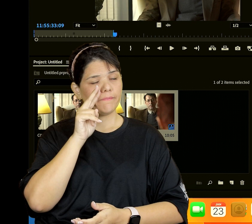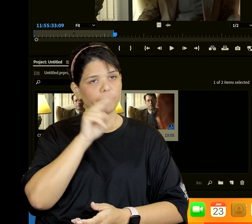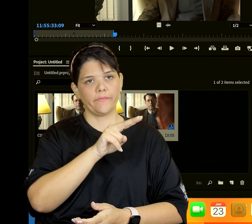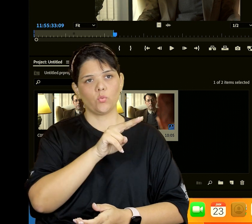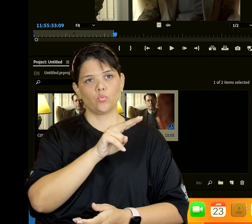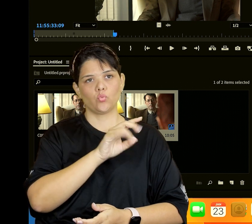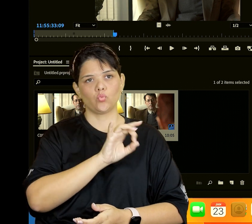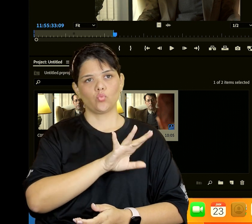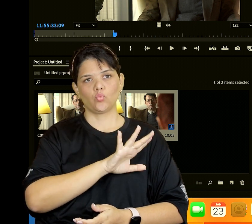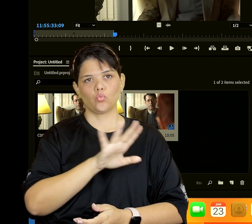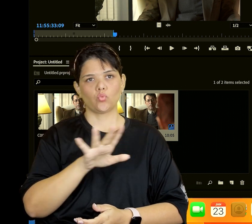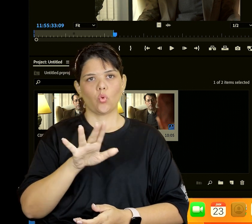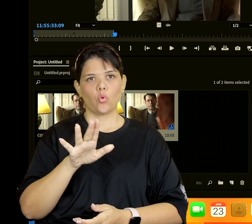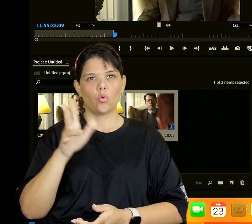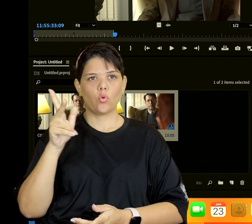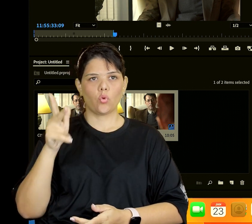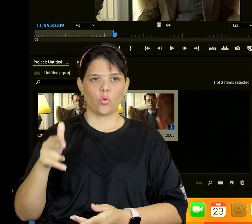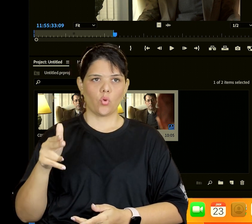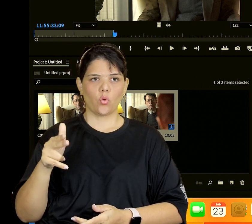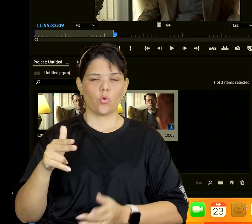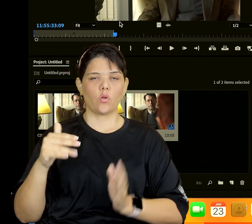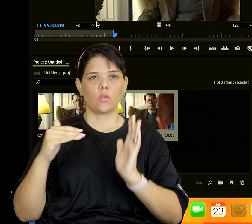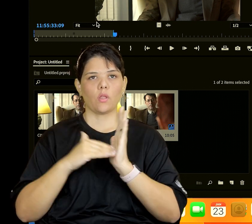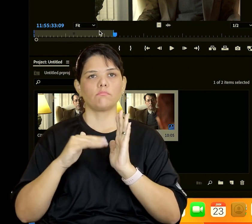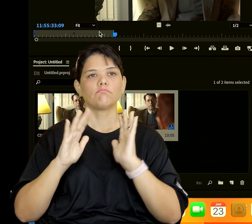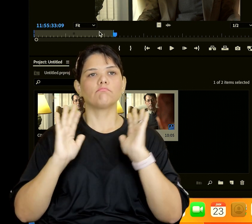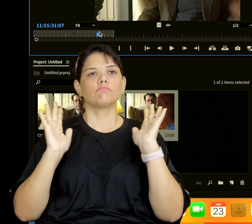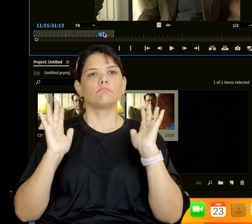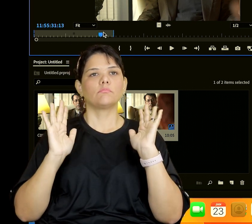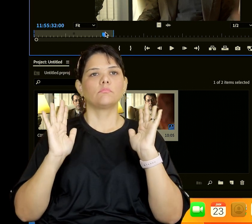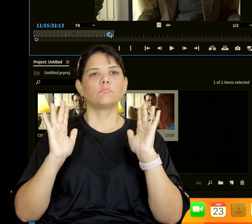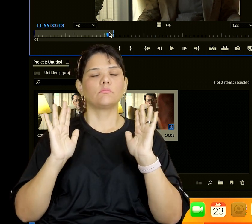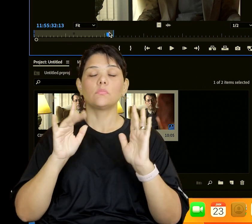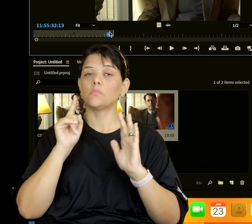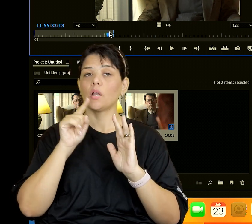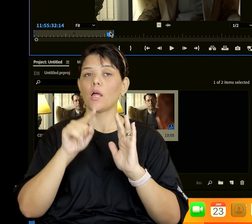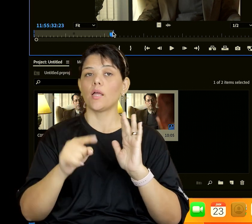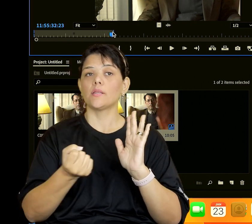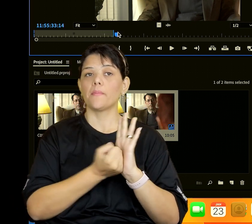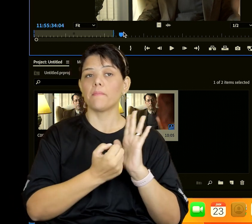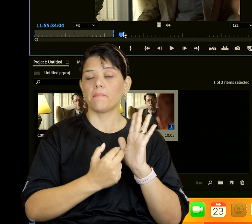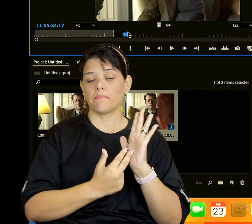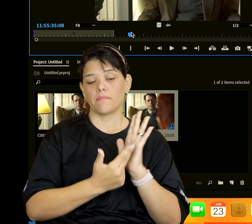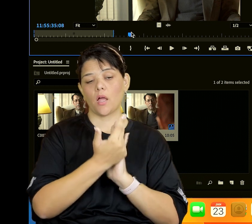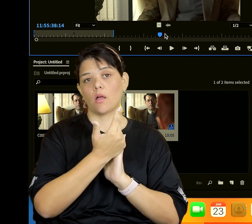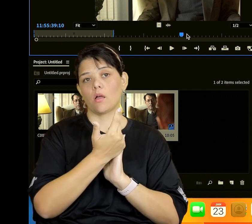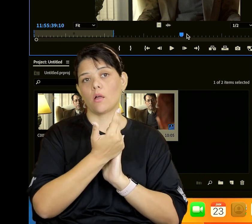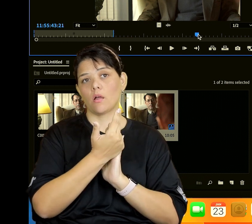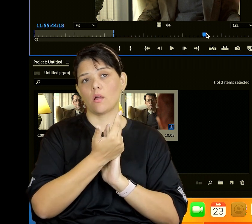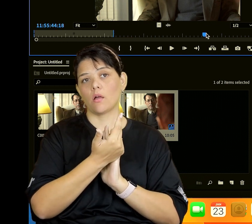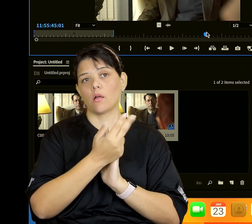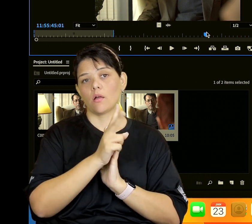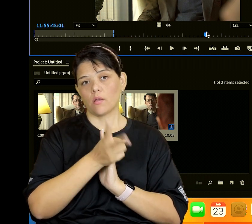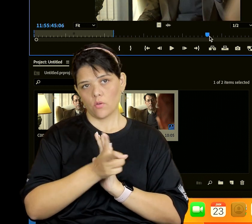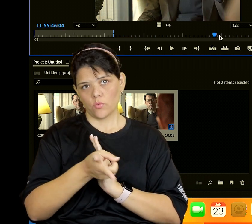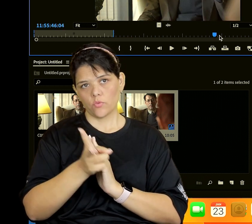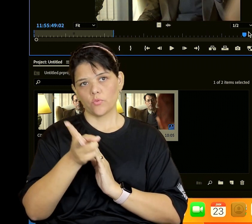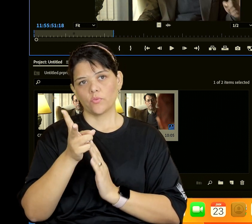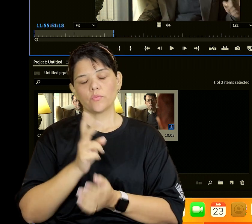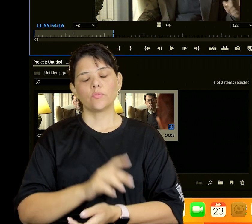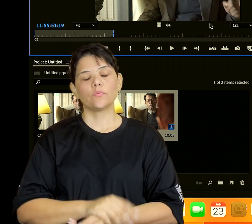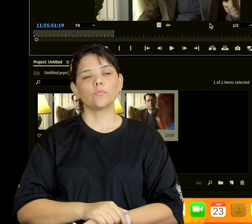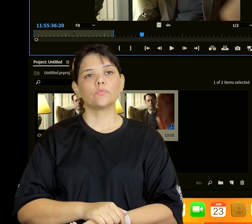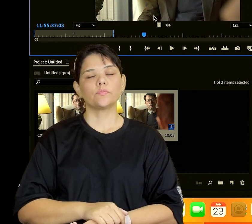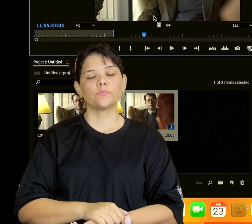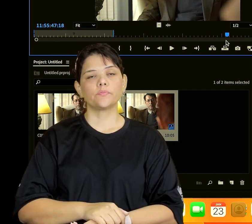Aqui cortei. Ele só vem até essa etapa do vídeo. E aqui ele marca onde você cortou no vídeo, mas ele continua. Tranquilo?